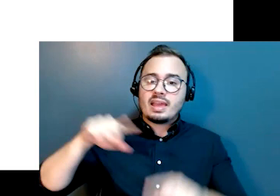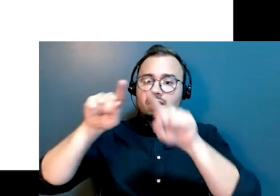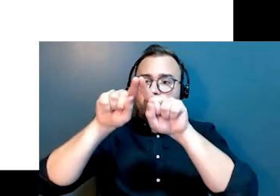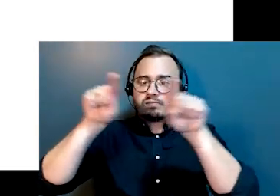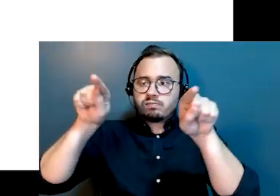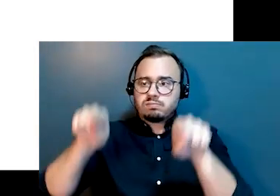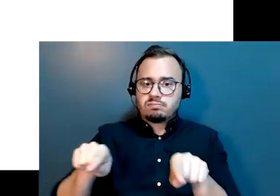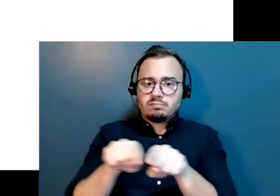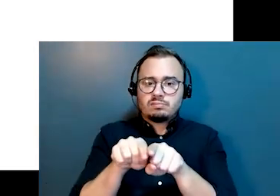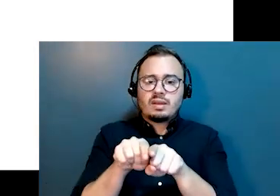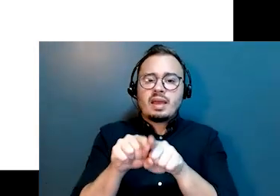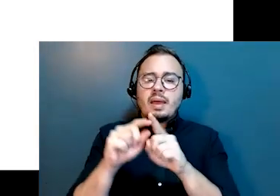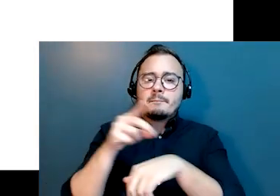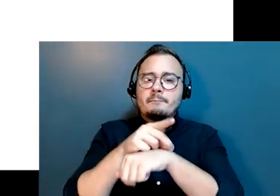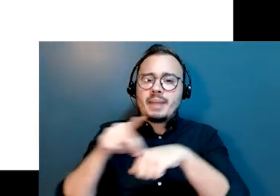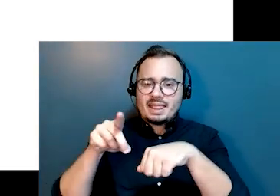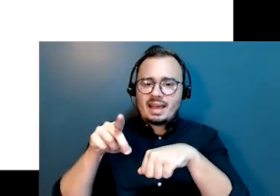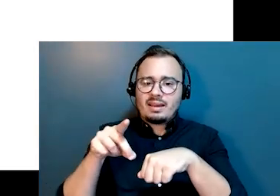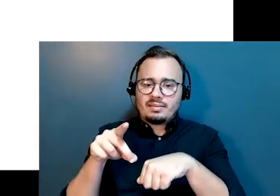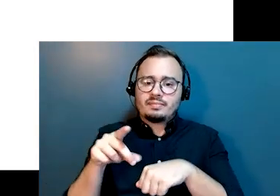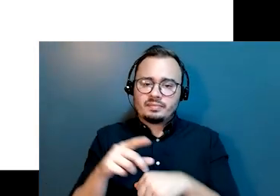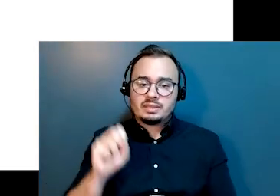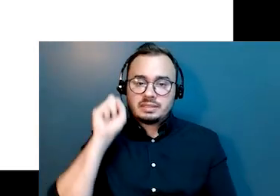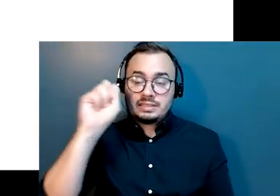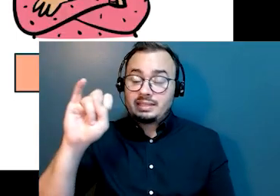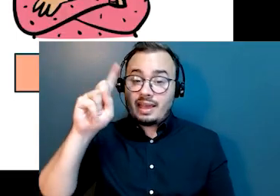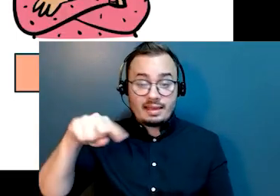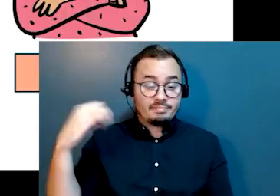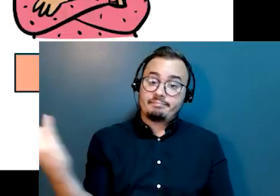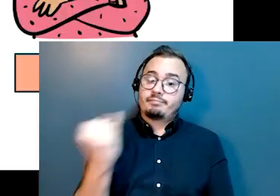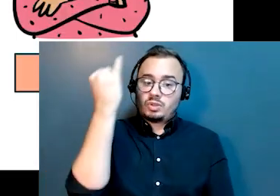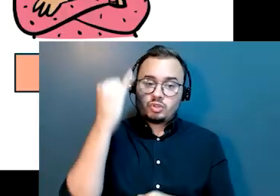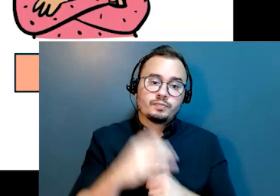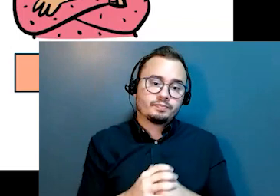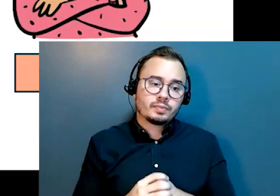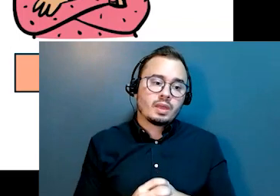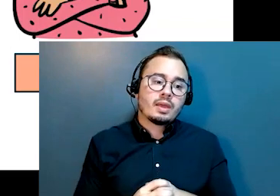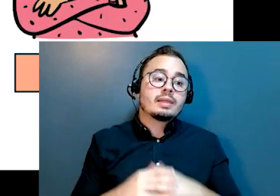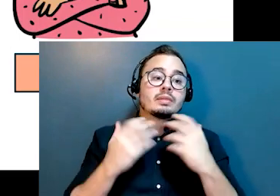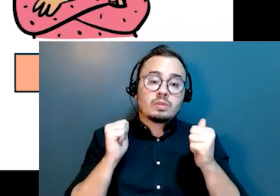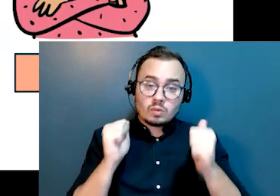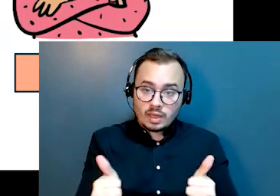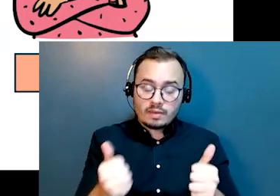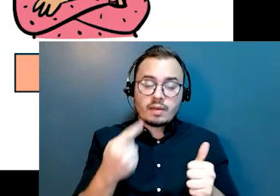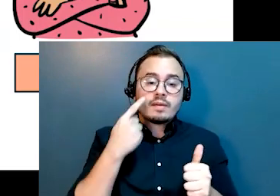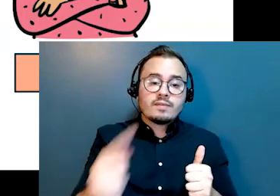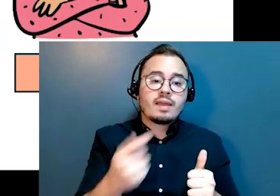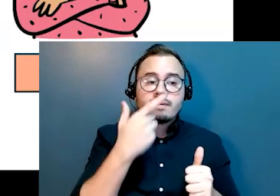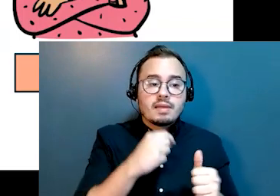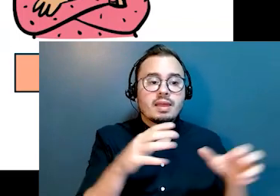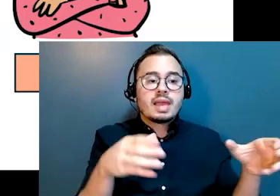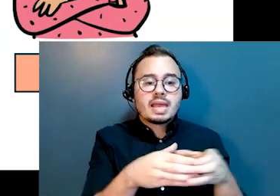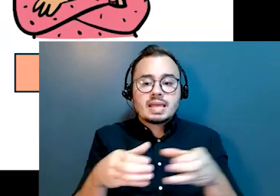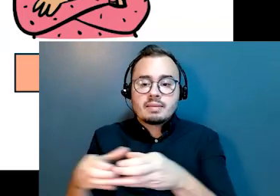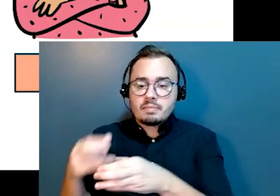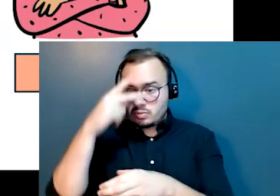atividade. E agora que eu descrevi como é que eu categorizo a atividade, vamos pensar na equipe. Então, eu vou trazer aqui para essa apresentação